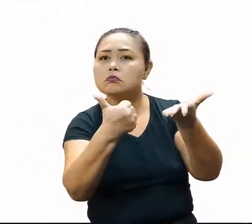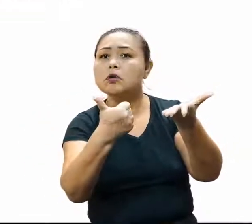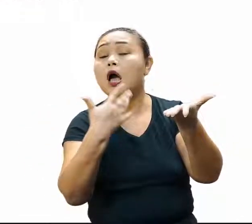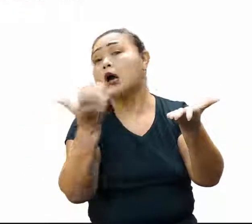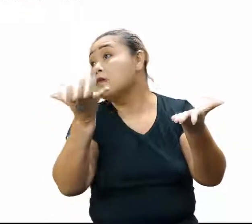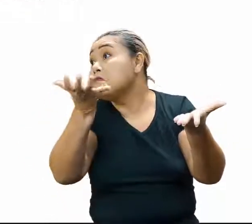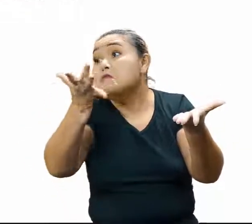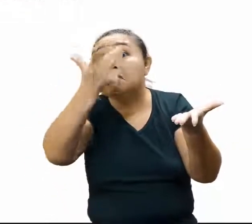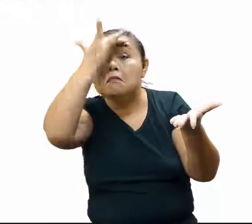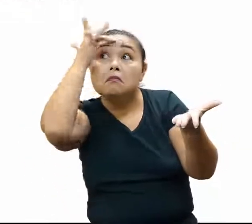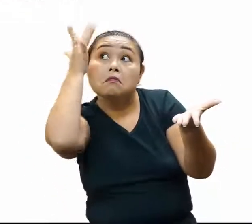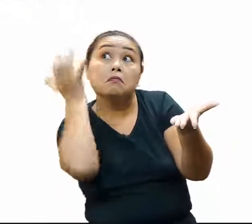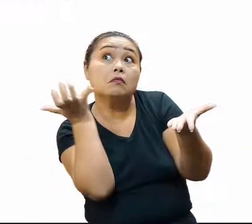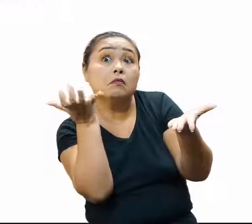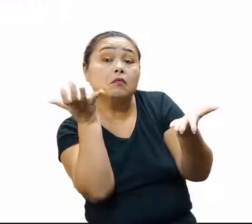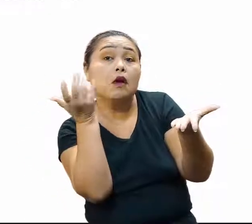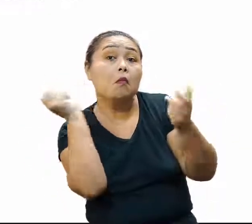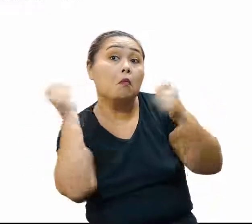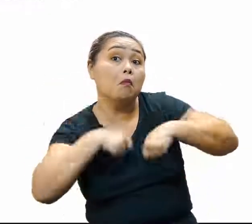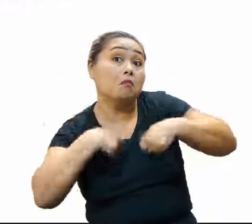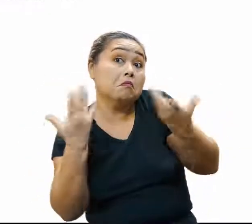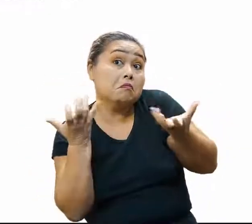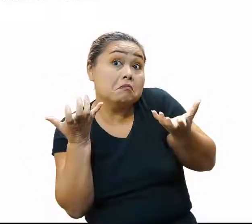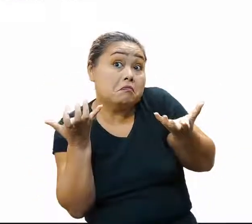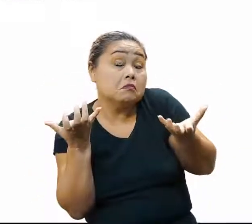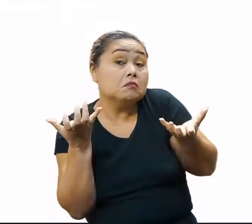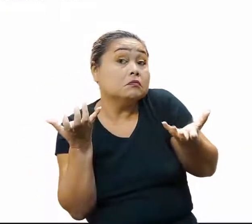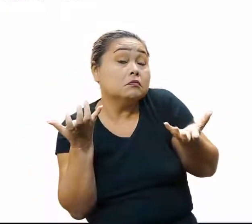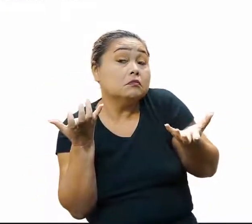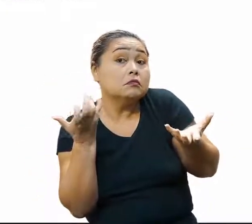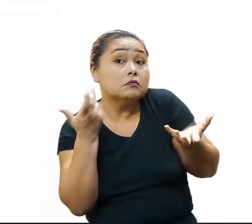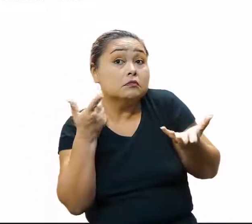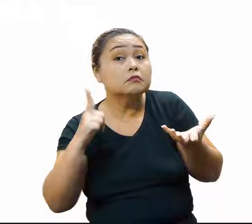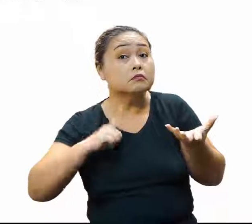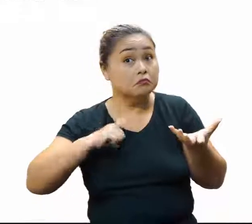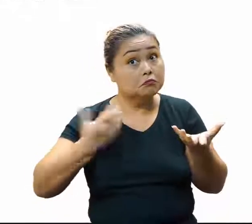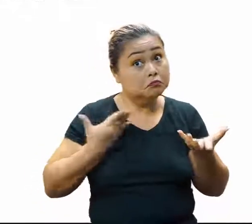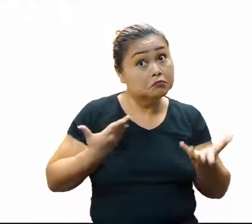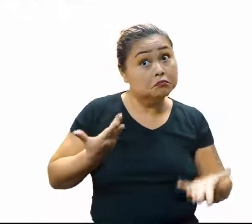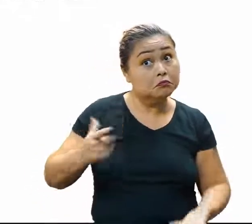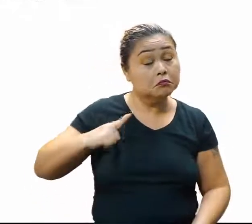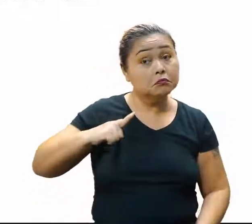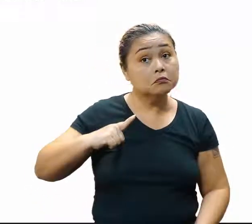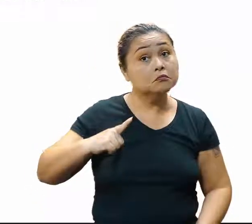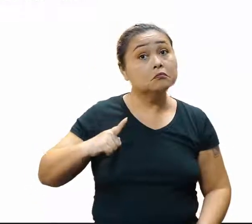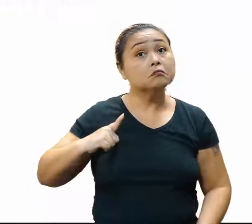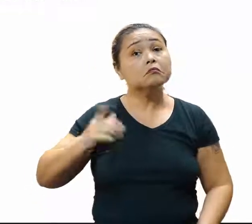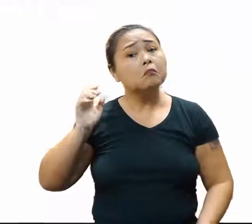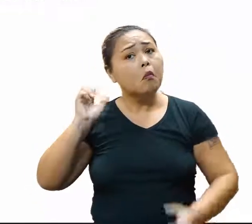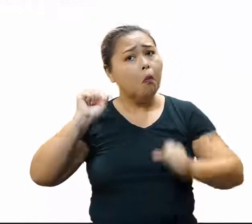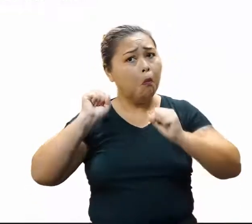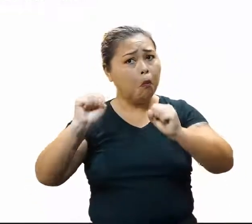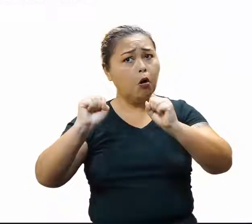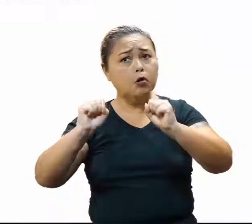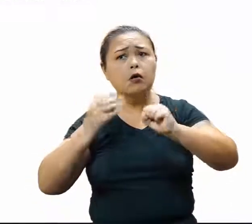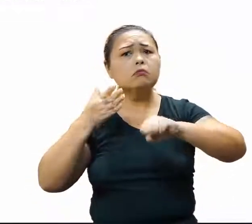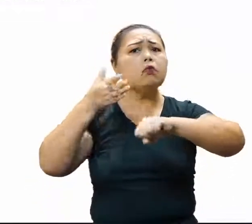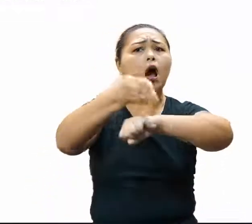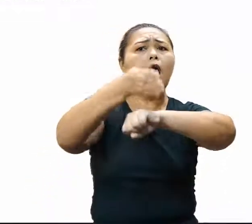quisesse, pudesse, estivesse disponível, poderiam ir em busca de